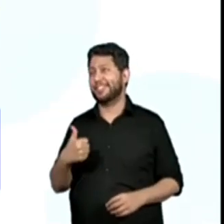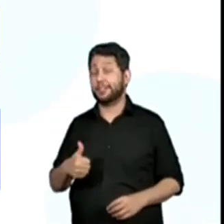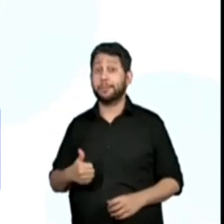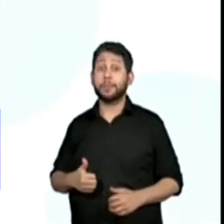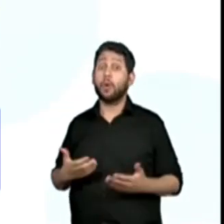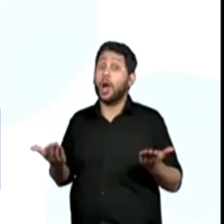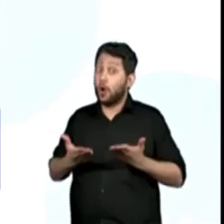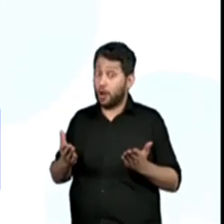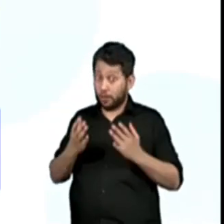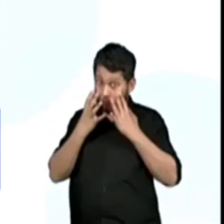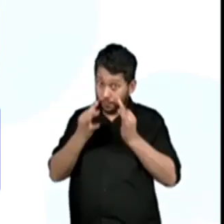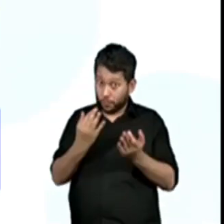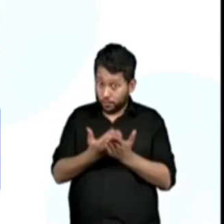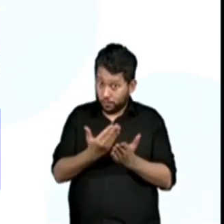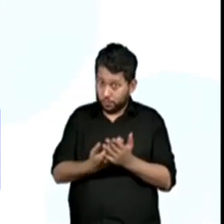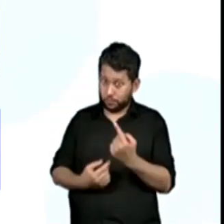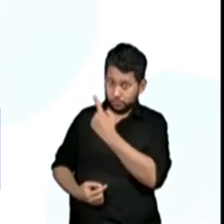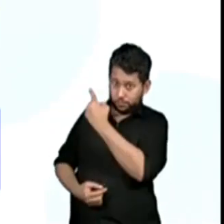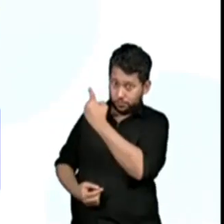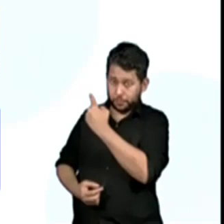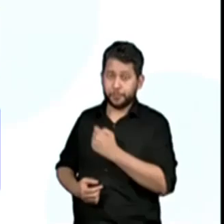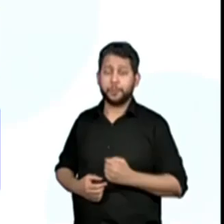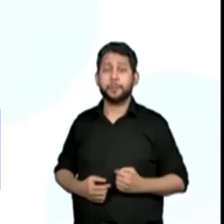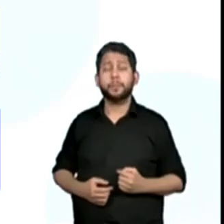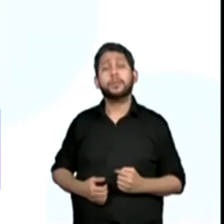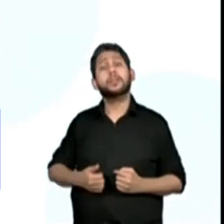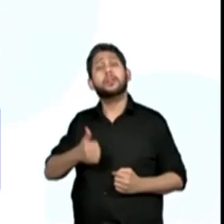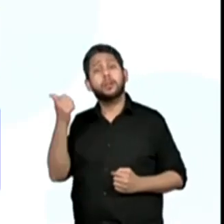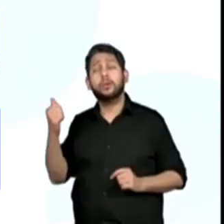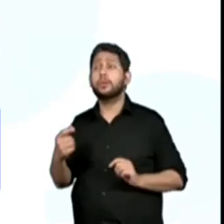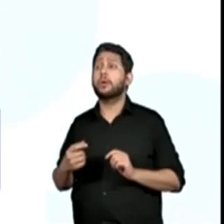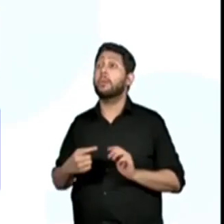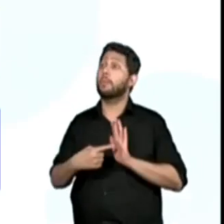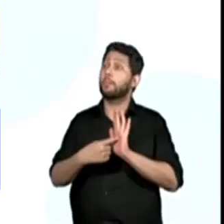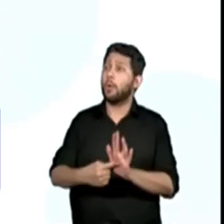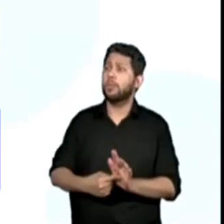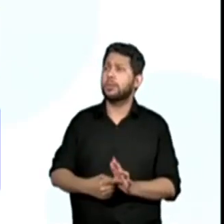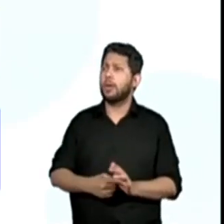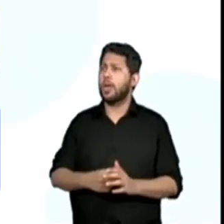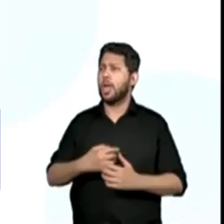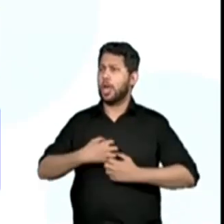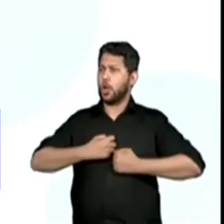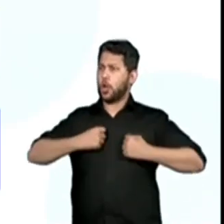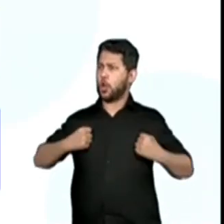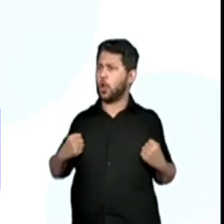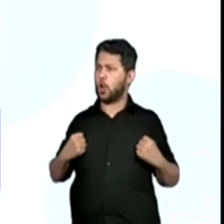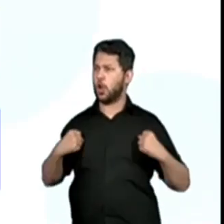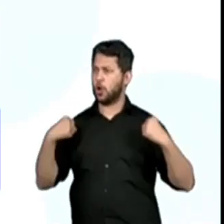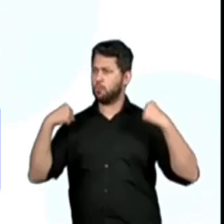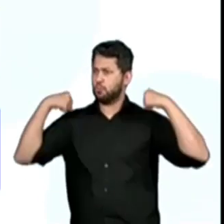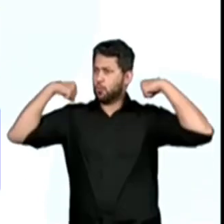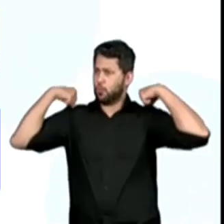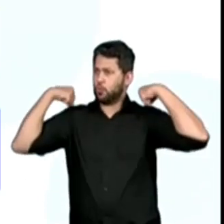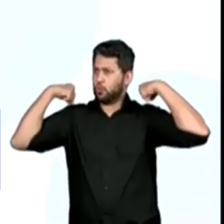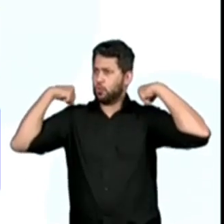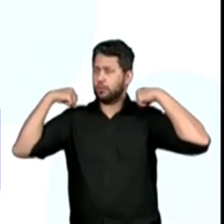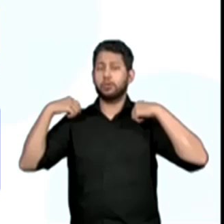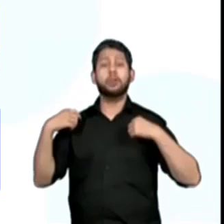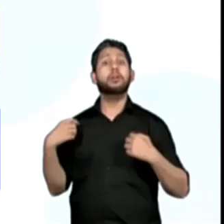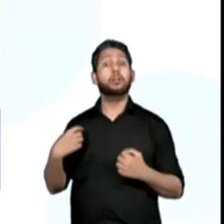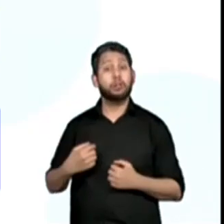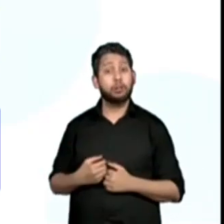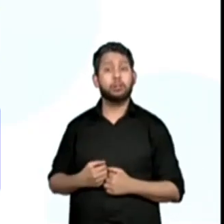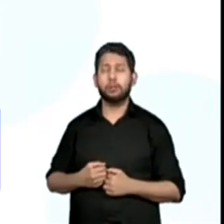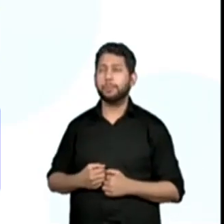resposta agora. E aí? Fala do musculoso, legal. Ó, a história, a gente